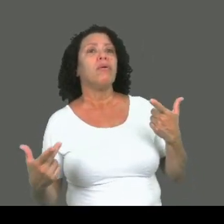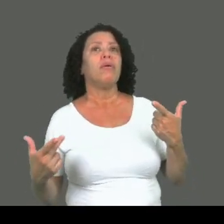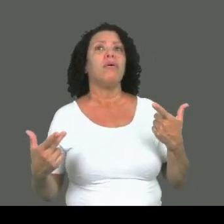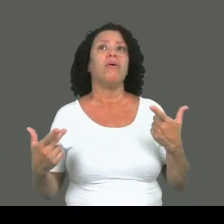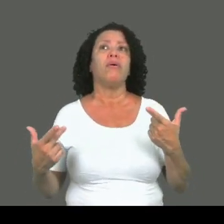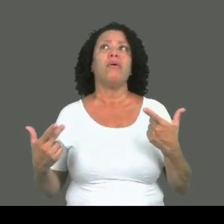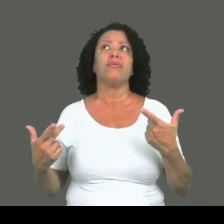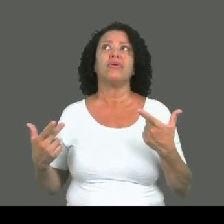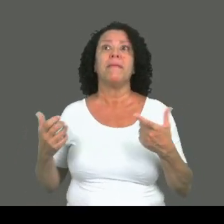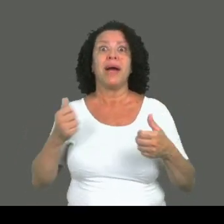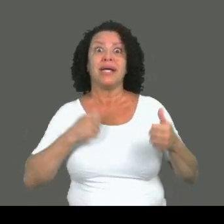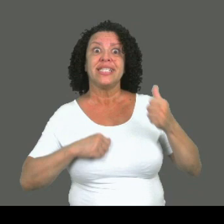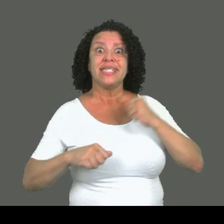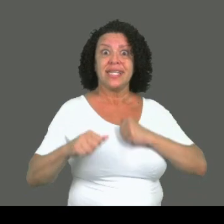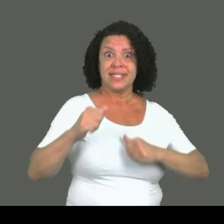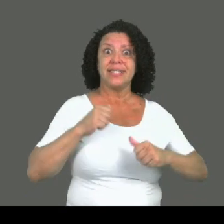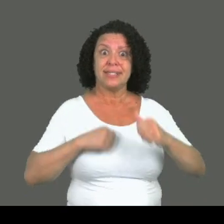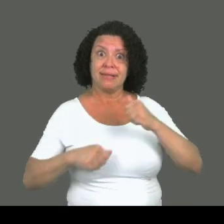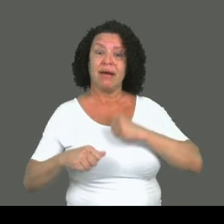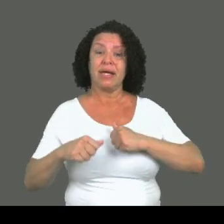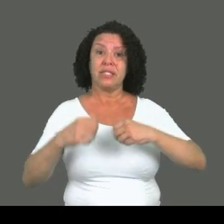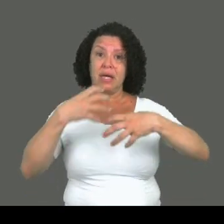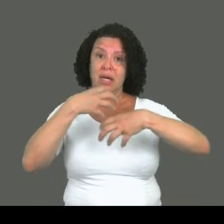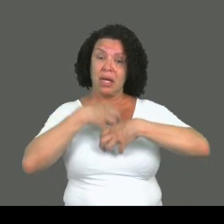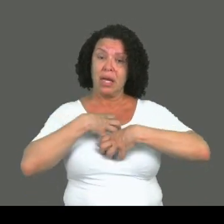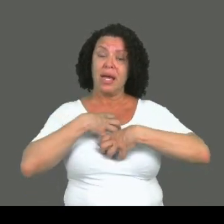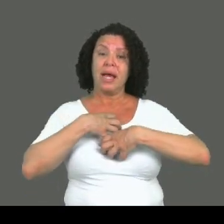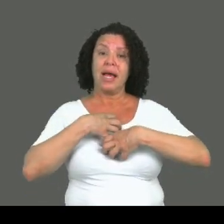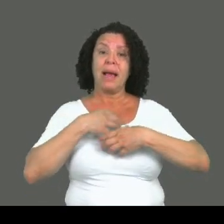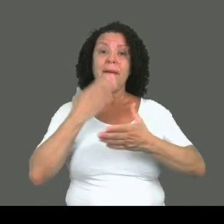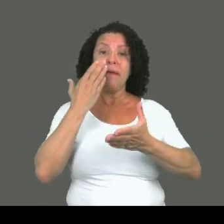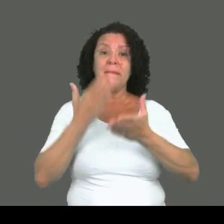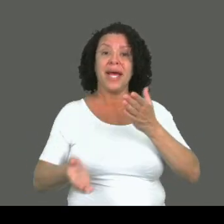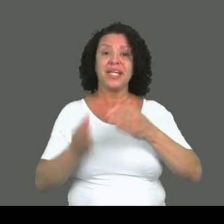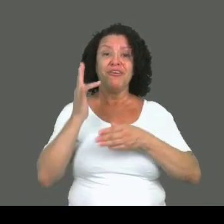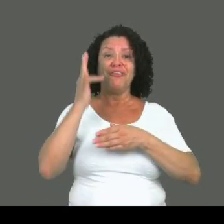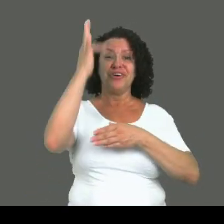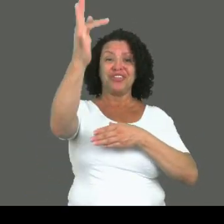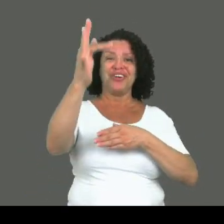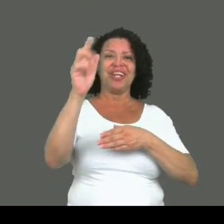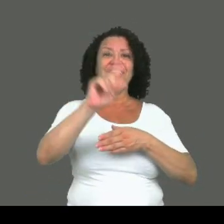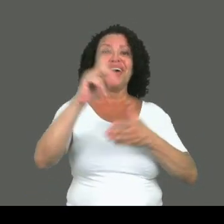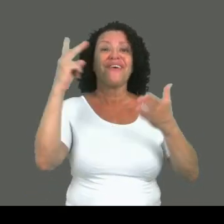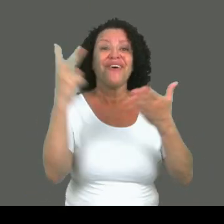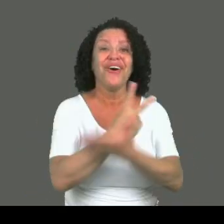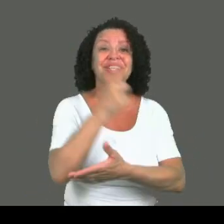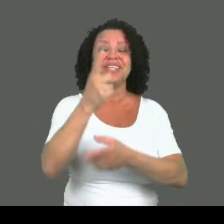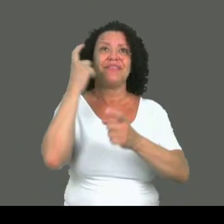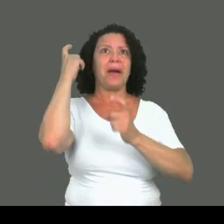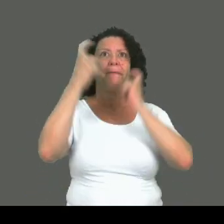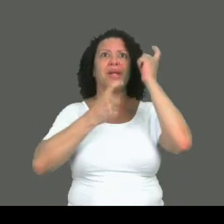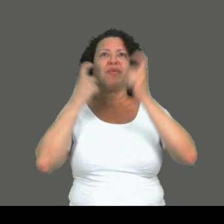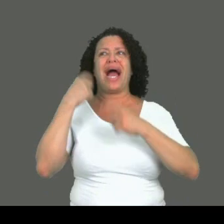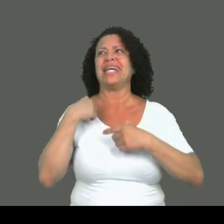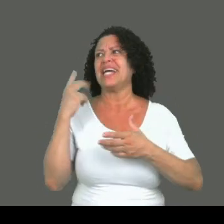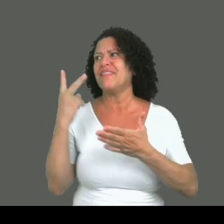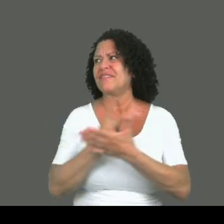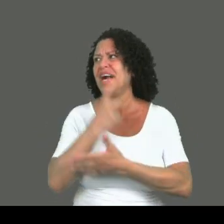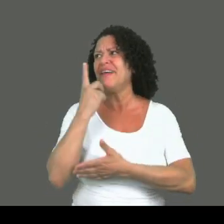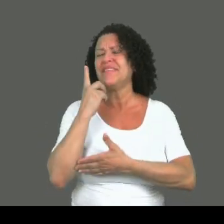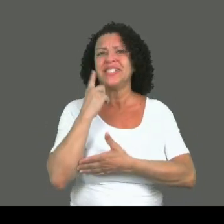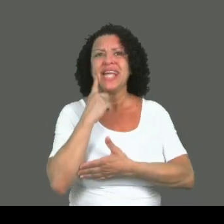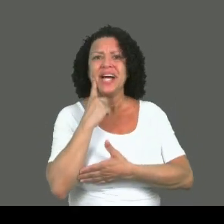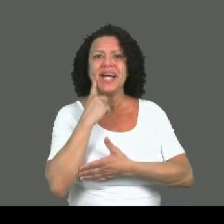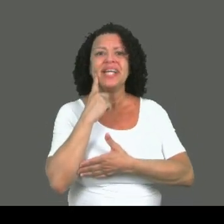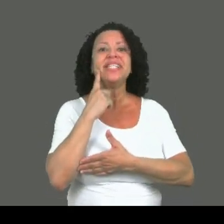Já a ansiedade é uma reação a uma perda futura. Nós ficamos preocupados e ficamos ansiosos,